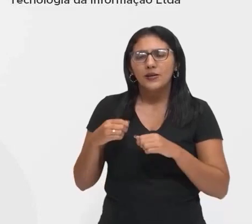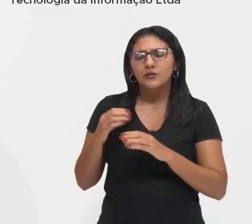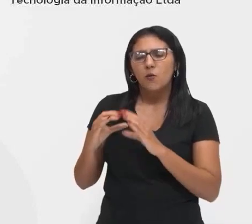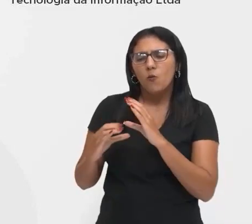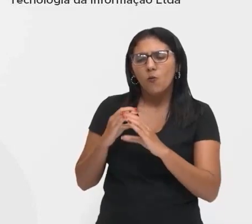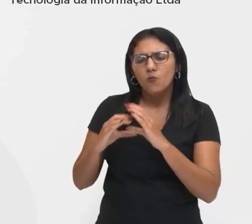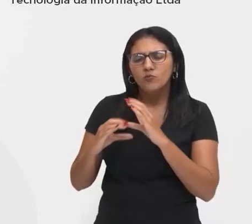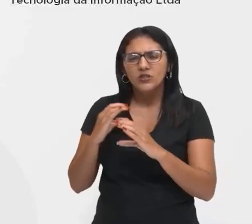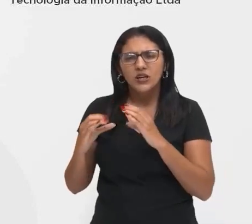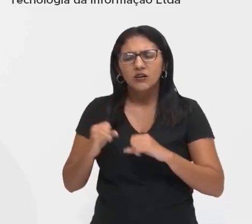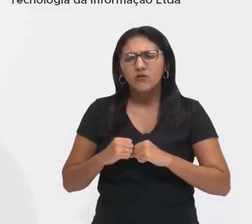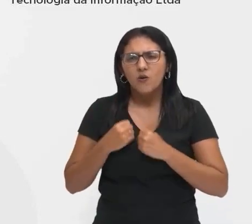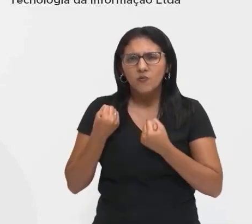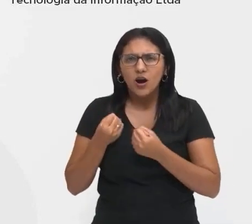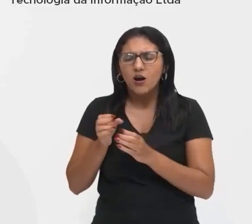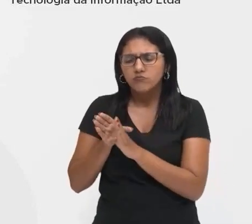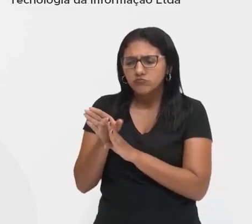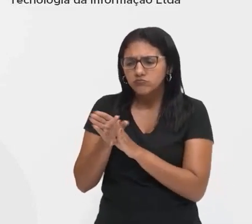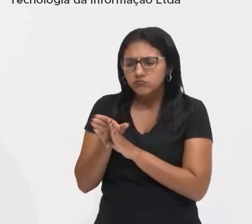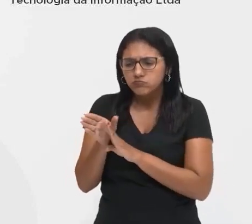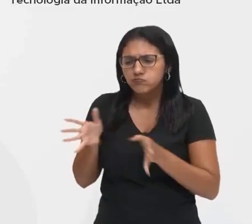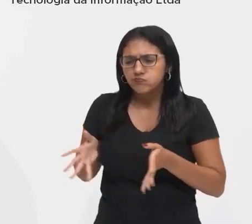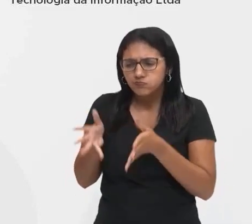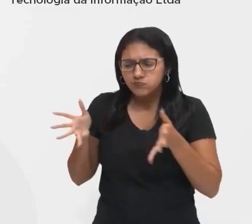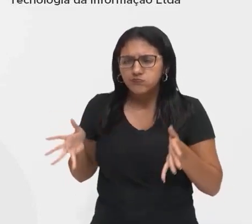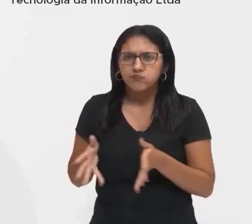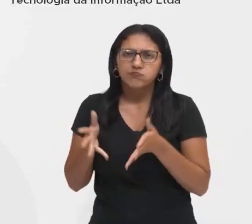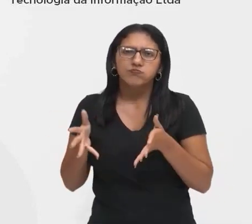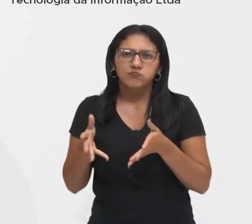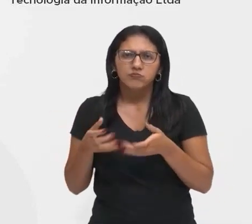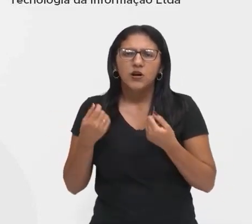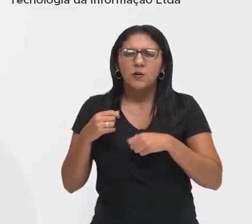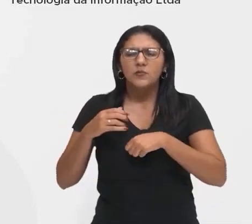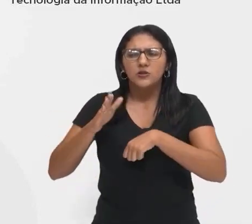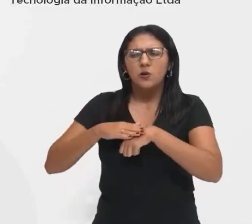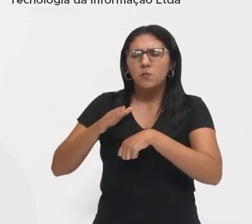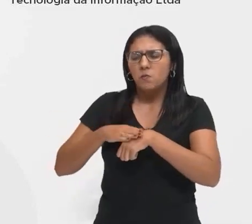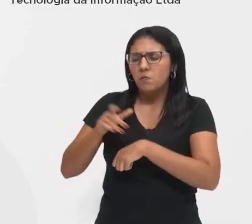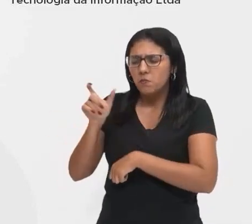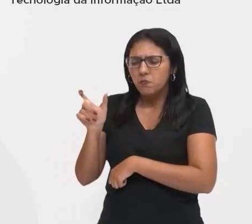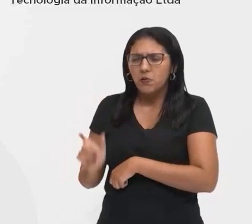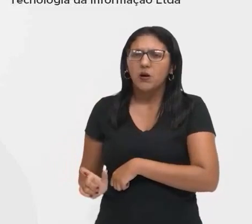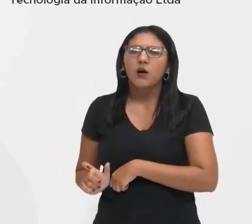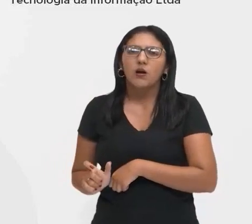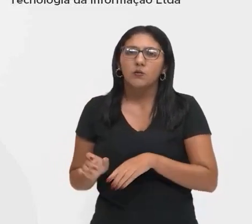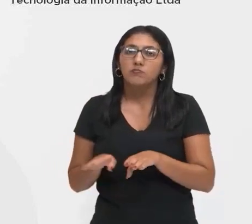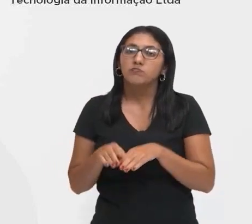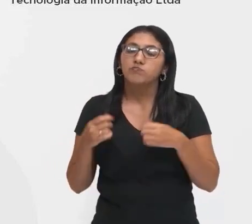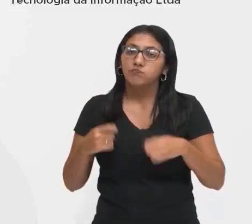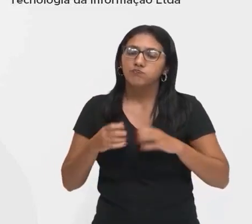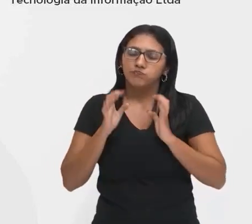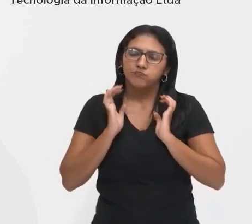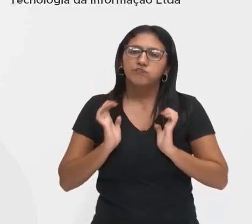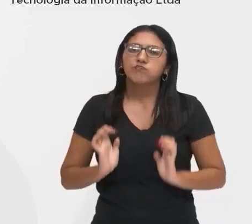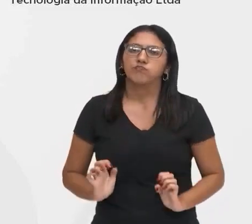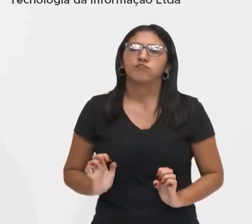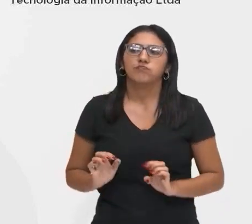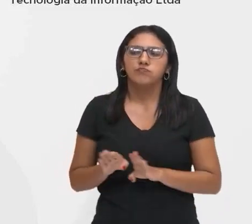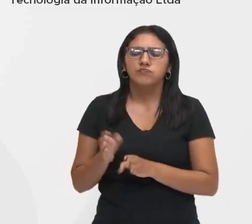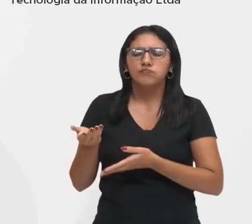proativo, capacitado, motivado, ele tem que ser autônomo, tá? E tem que ser ético,